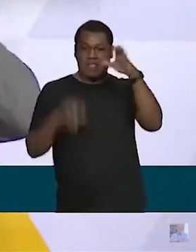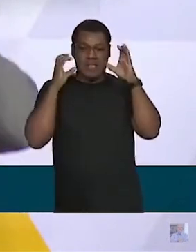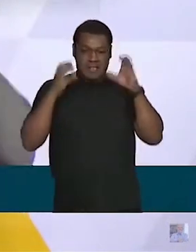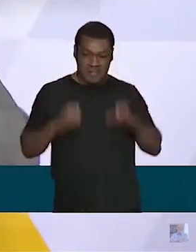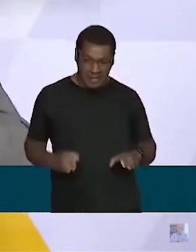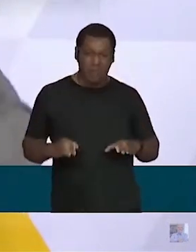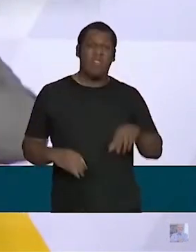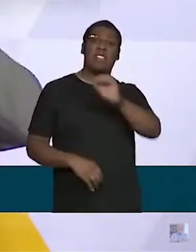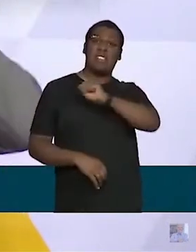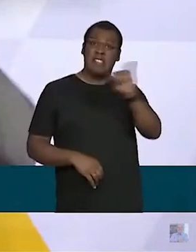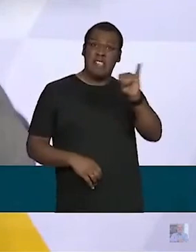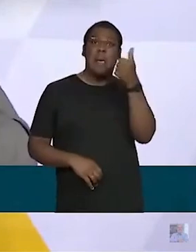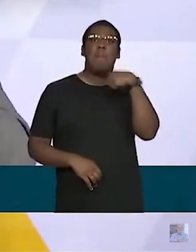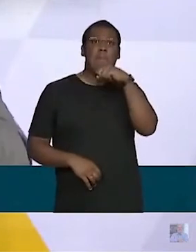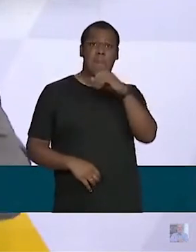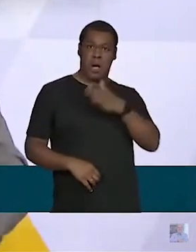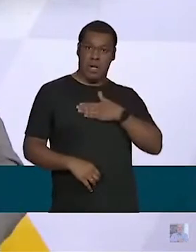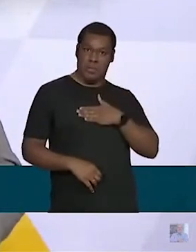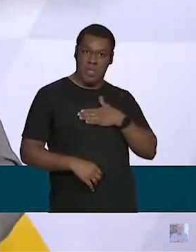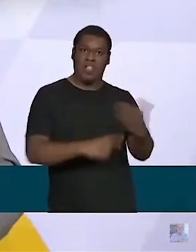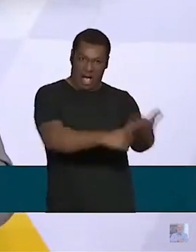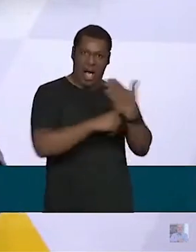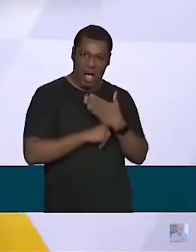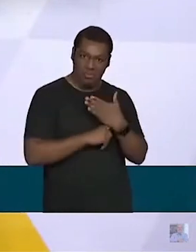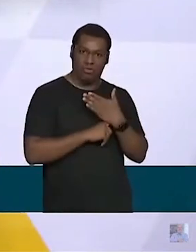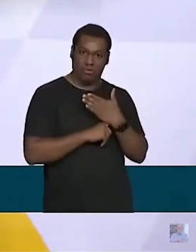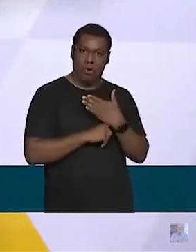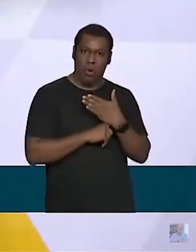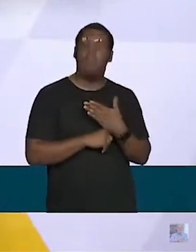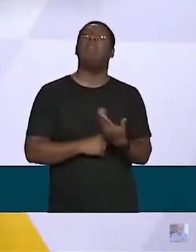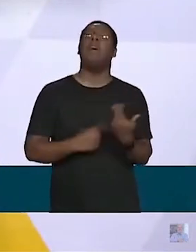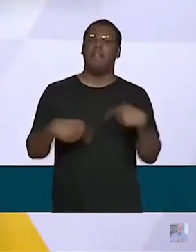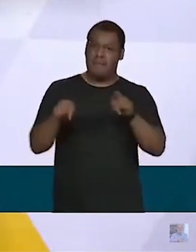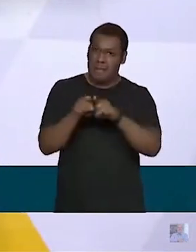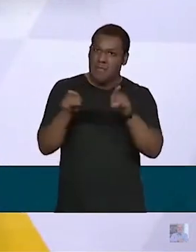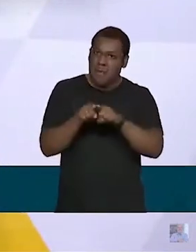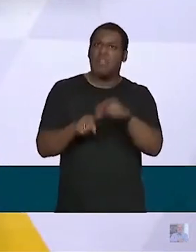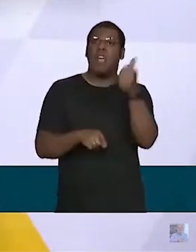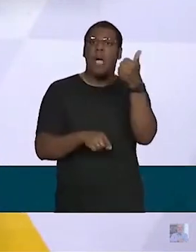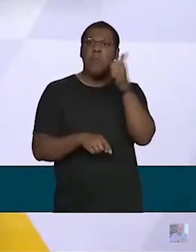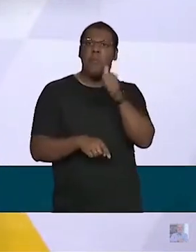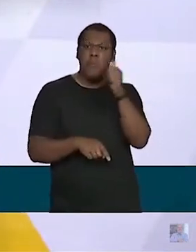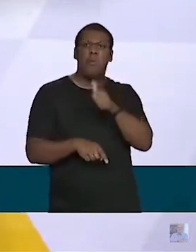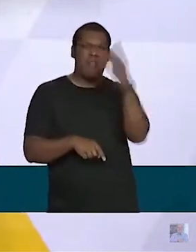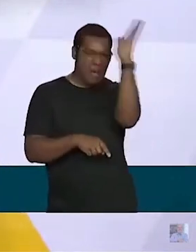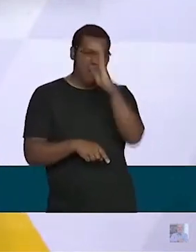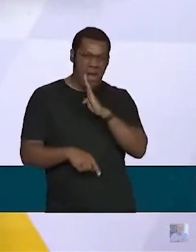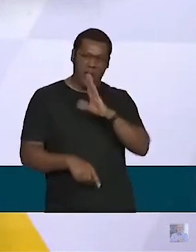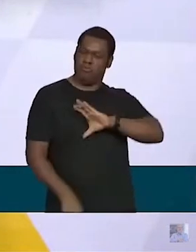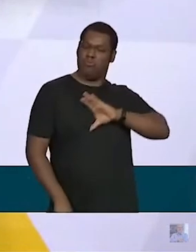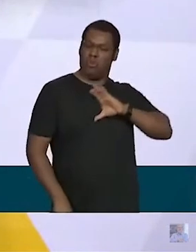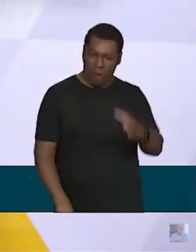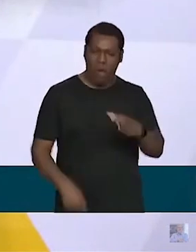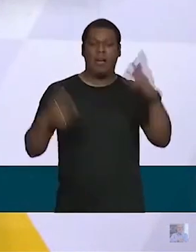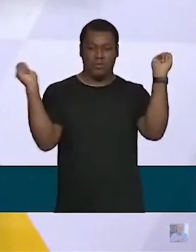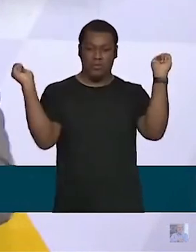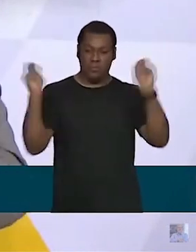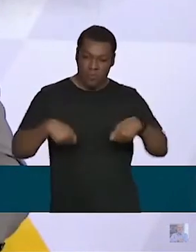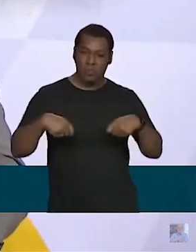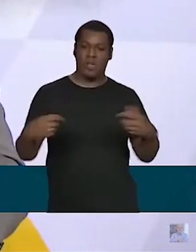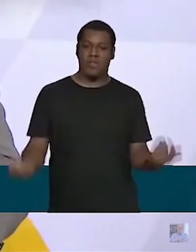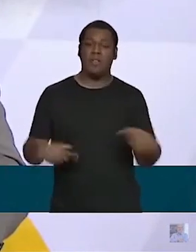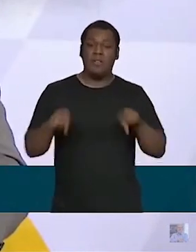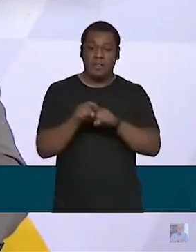que todas as mulheres podem fazer isso. É apenas a gente ter coragem e o Estado que há condições